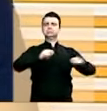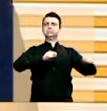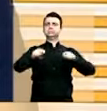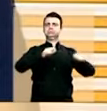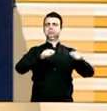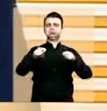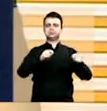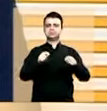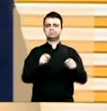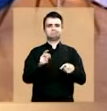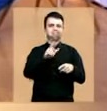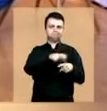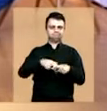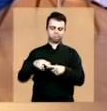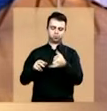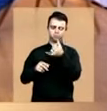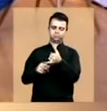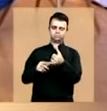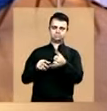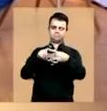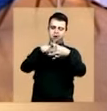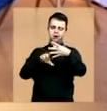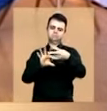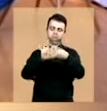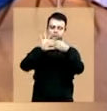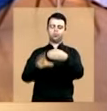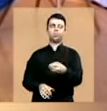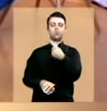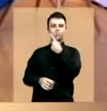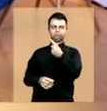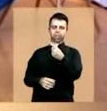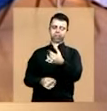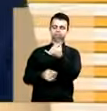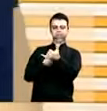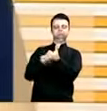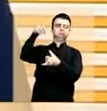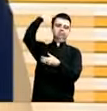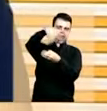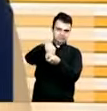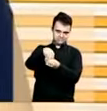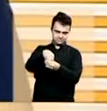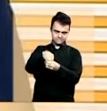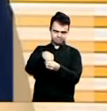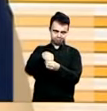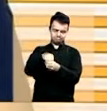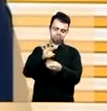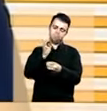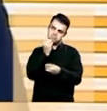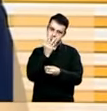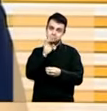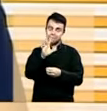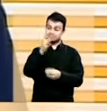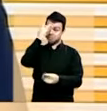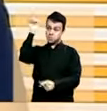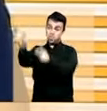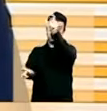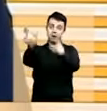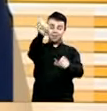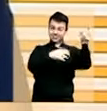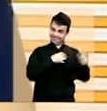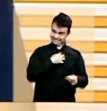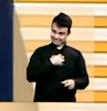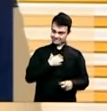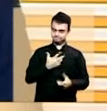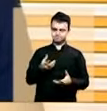um único item, né? Então isso é legal para a natureza. Só que para comportamentos isso é muito novo. E